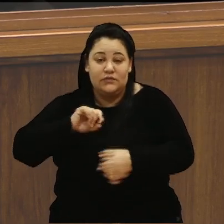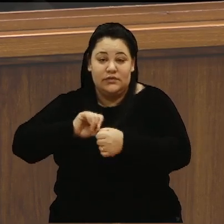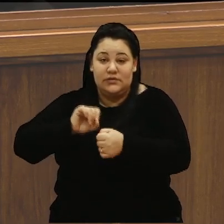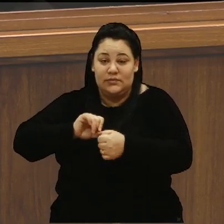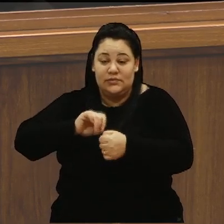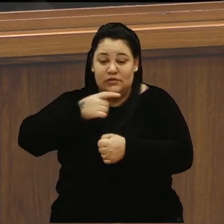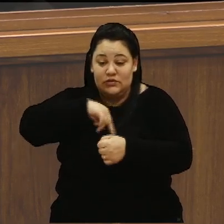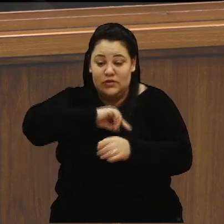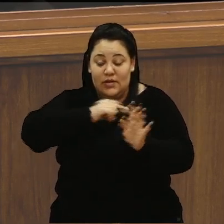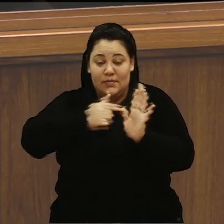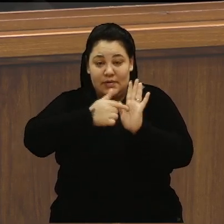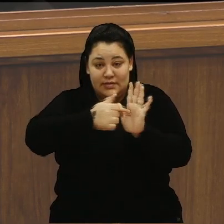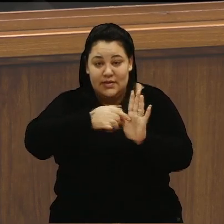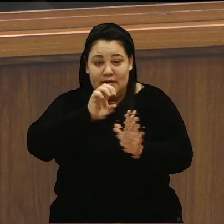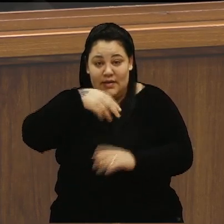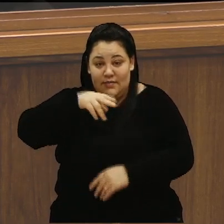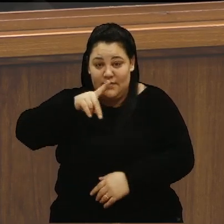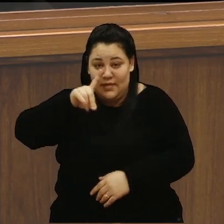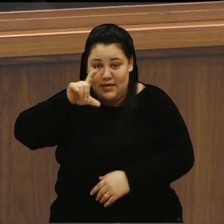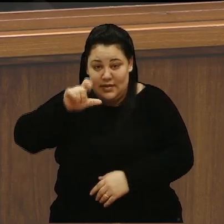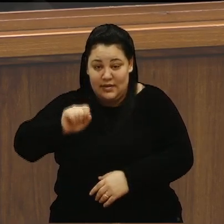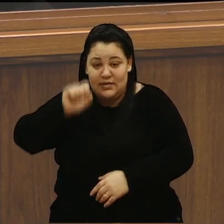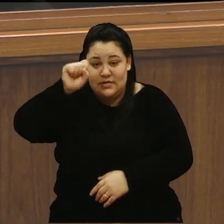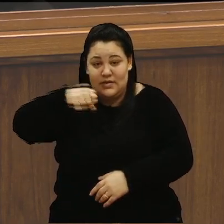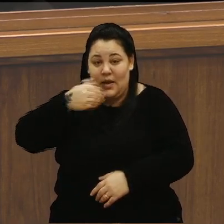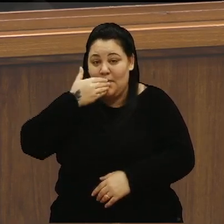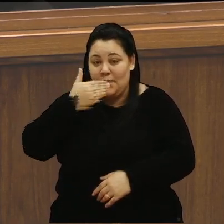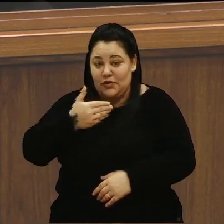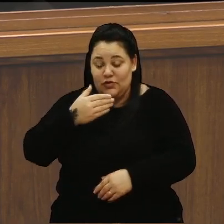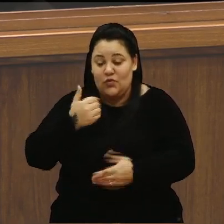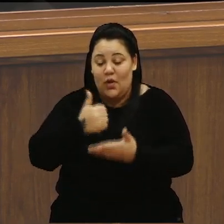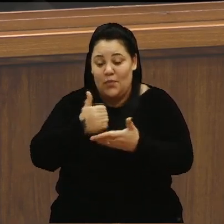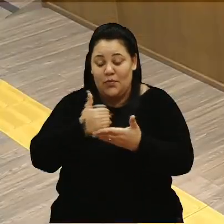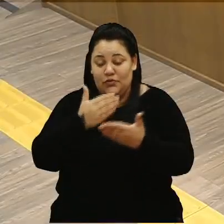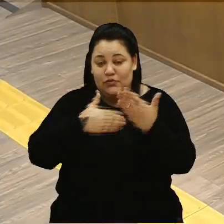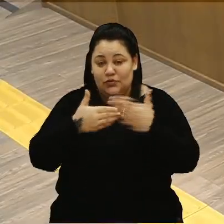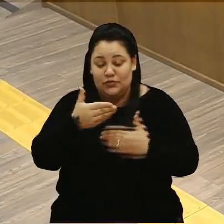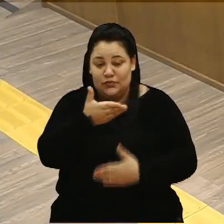é que a gente apresenta essa emenda e pede a colaboração e a votação de todos. Muito obrigada.